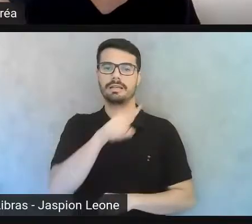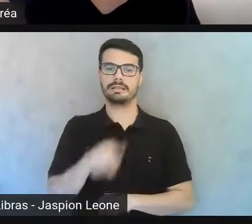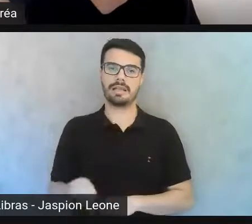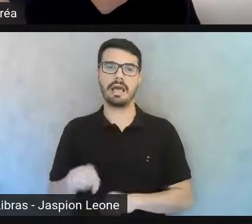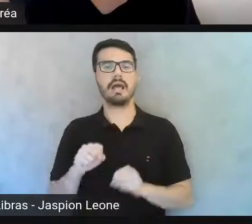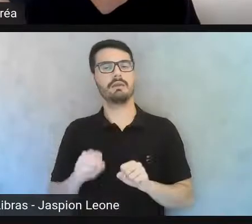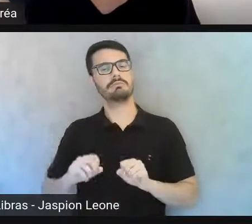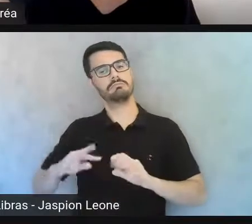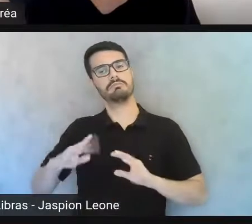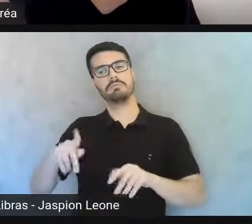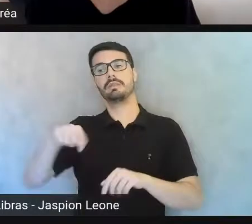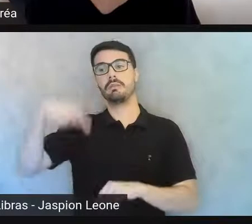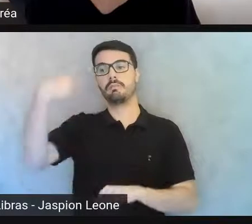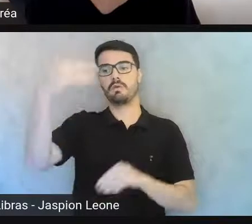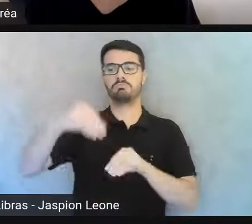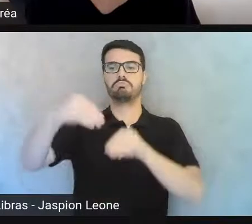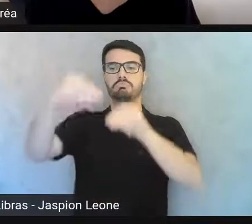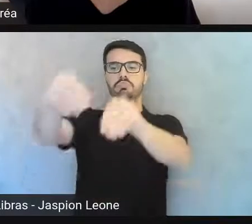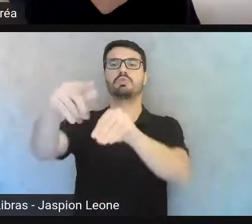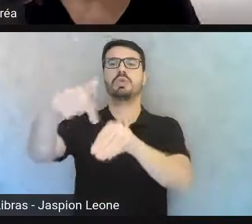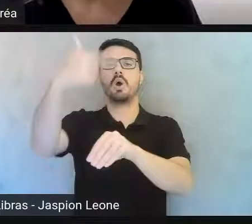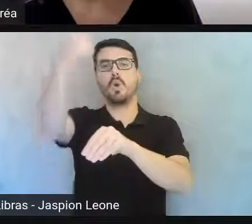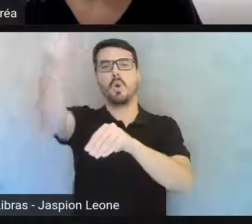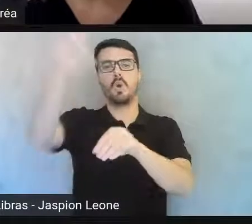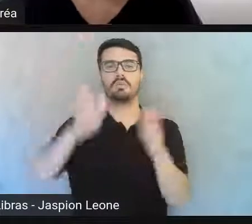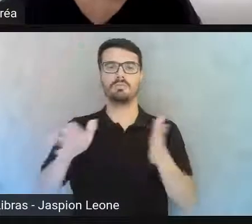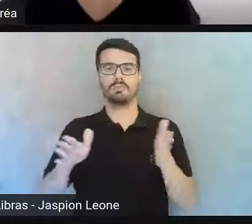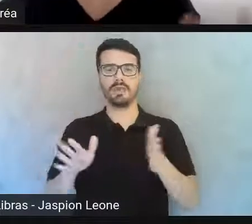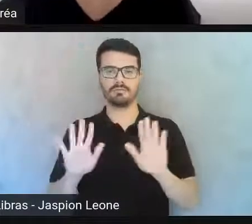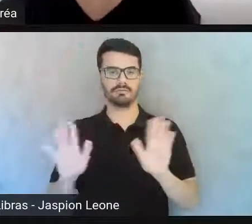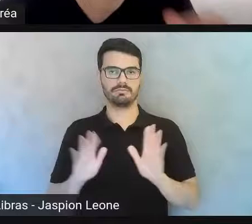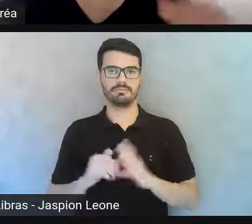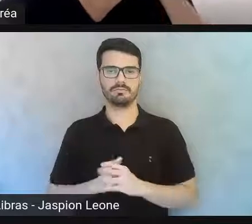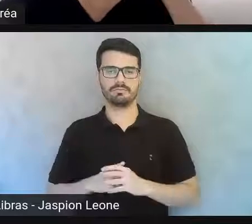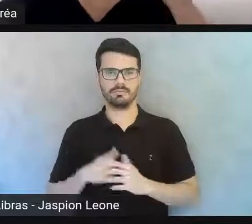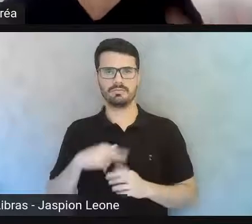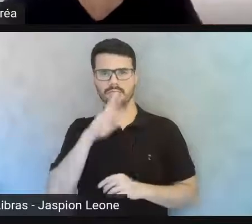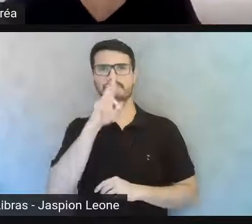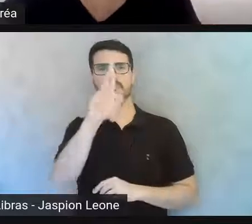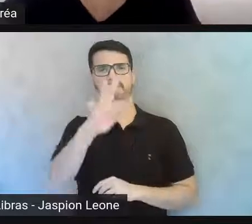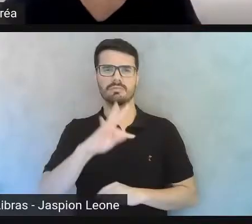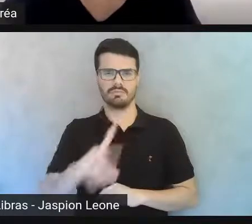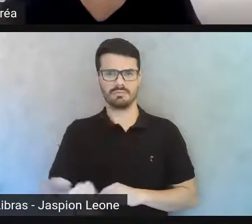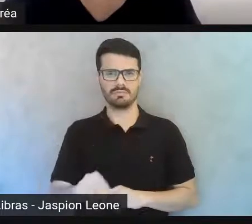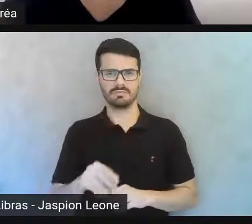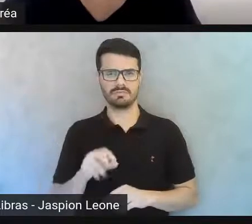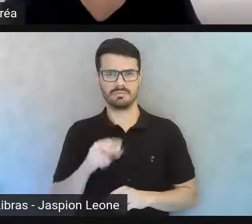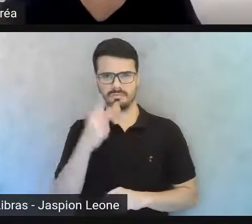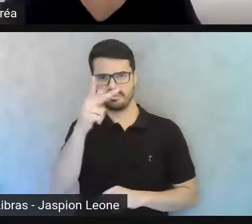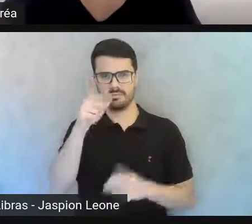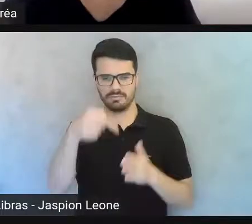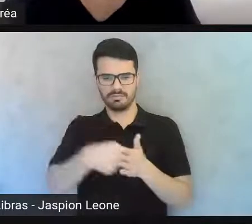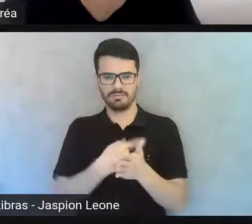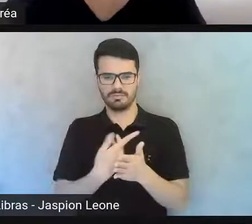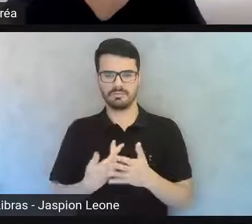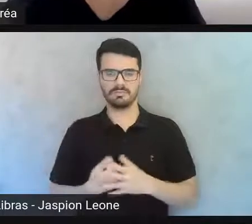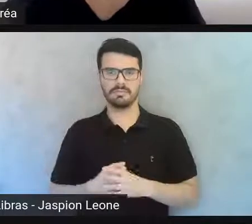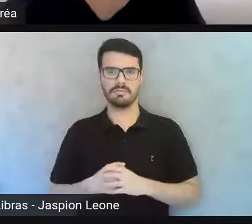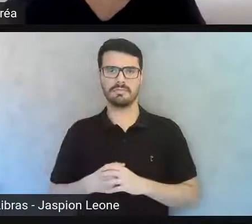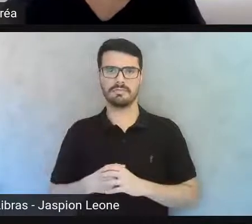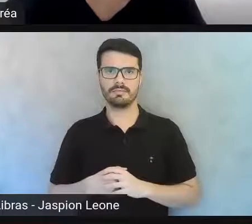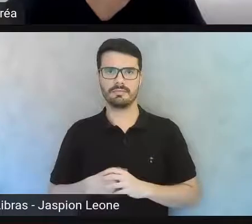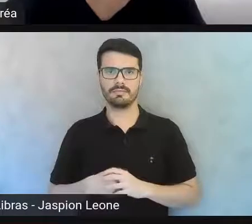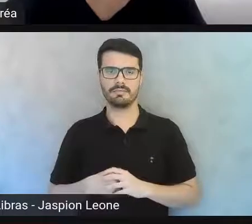prazo. Mas acho que te respondi, faltou alguma coisa da sua pergunta Não. Que você falou? Não, eu João acho que sabe mais a prática aí, mas